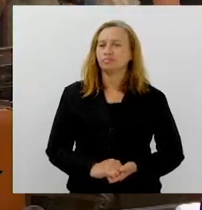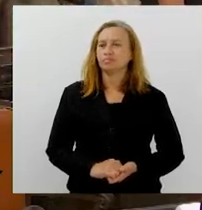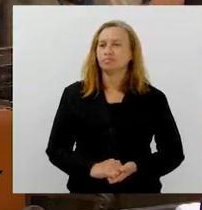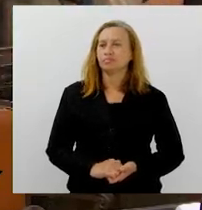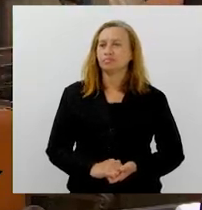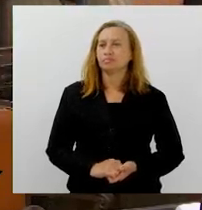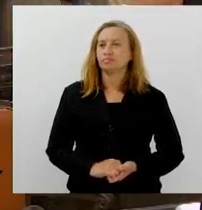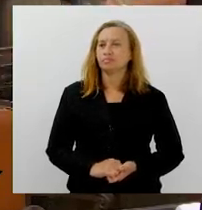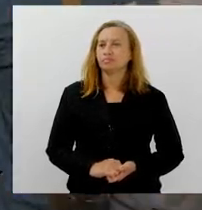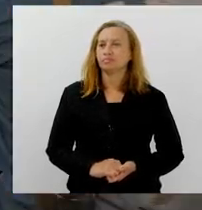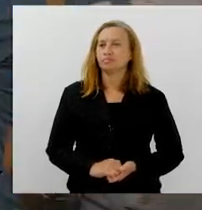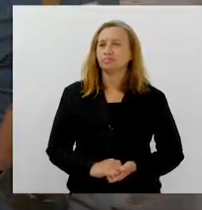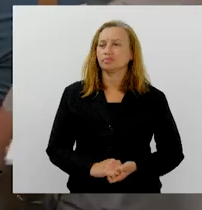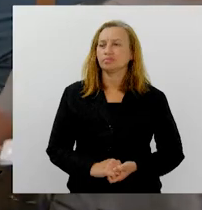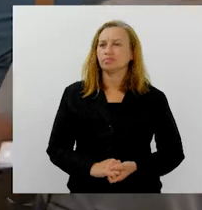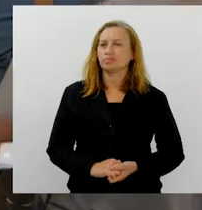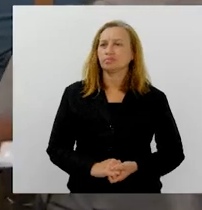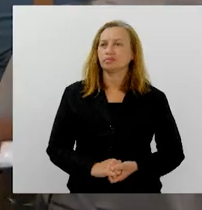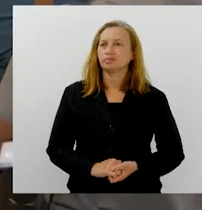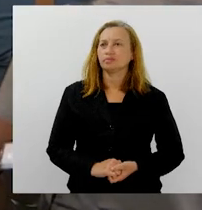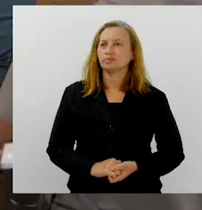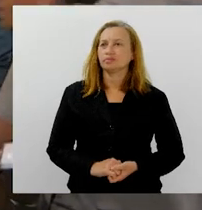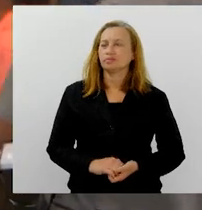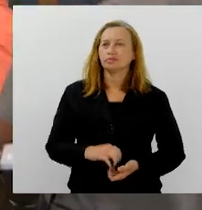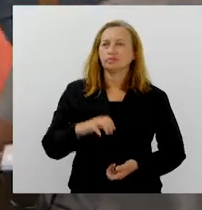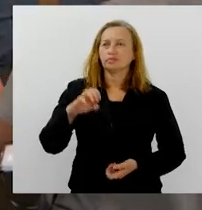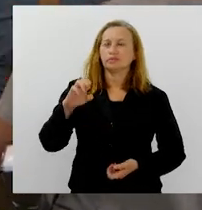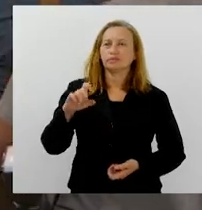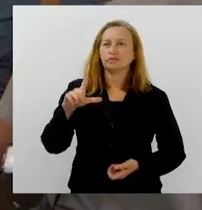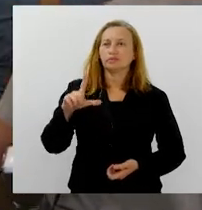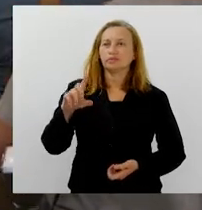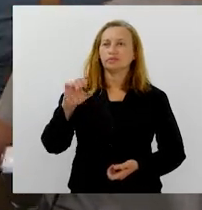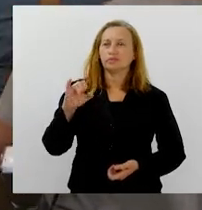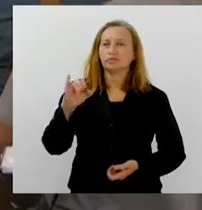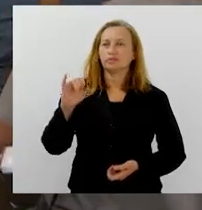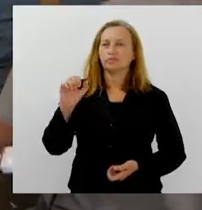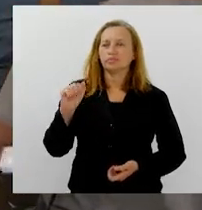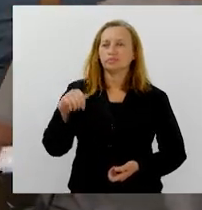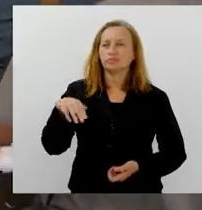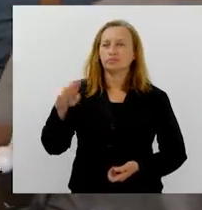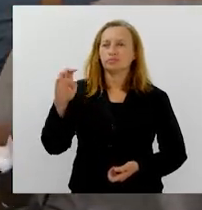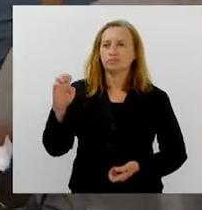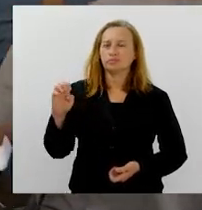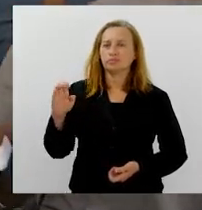Próxima agraciada, Eliane de Oliveira Campos.